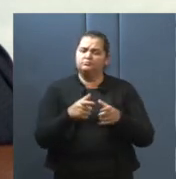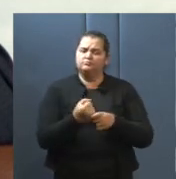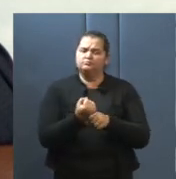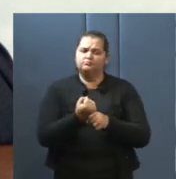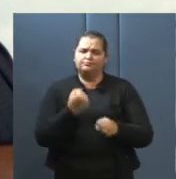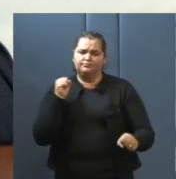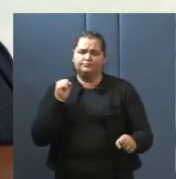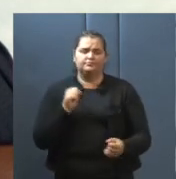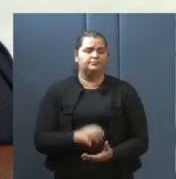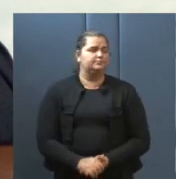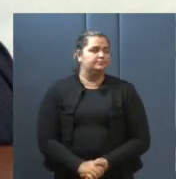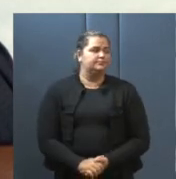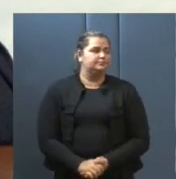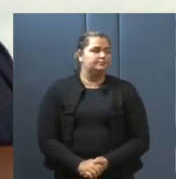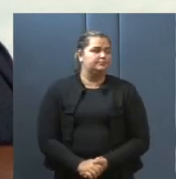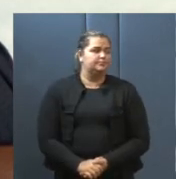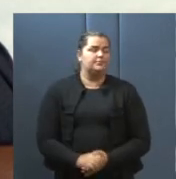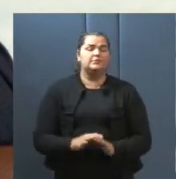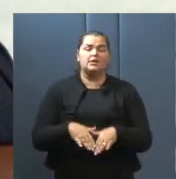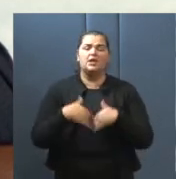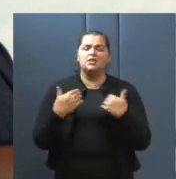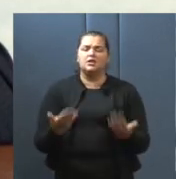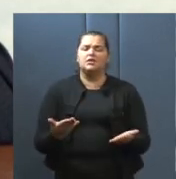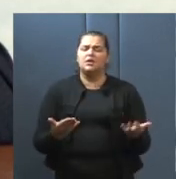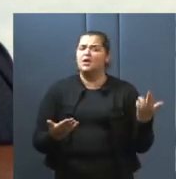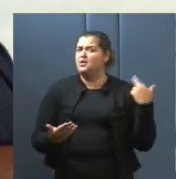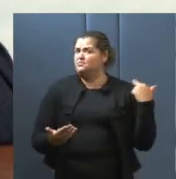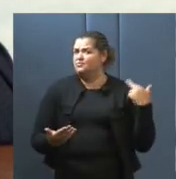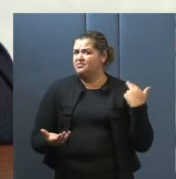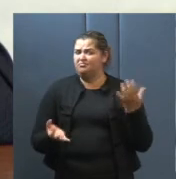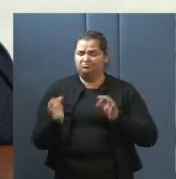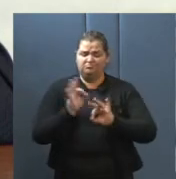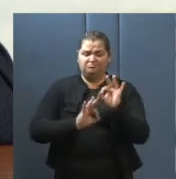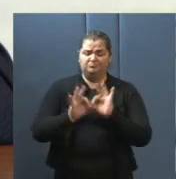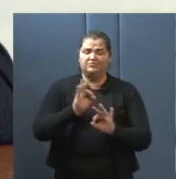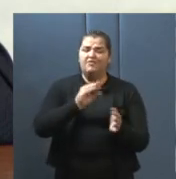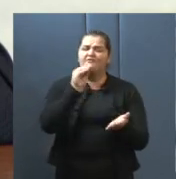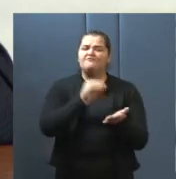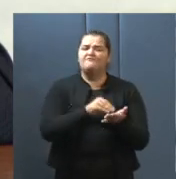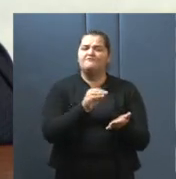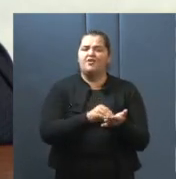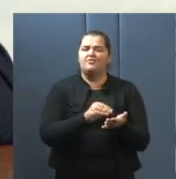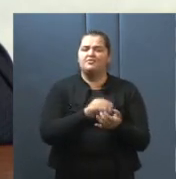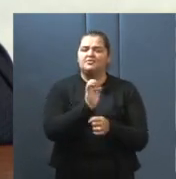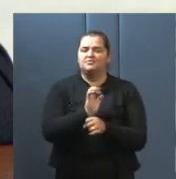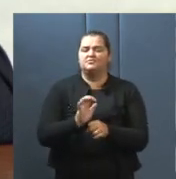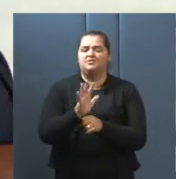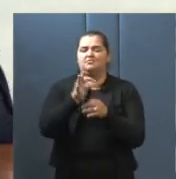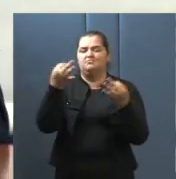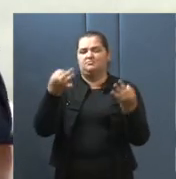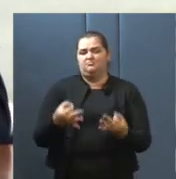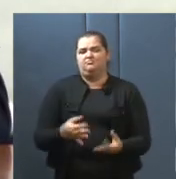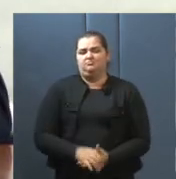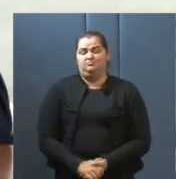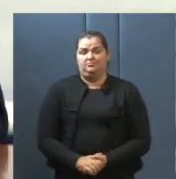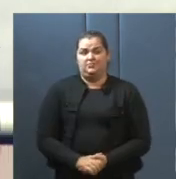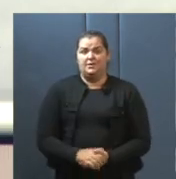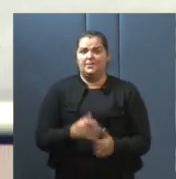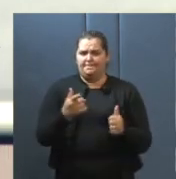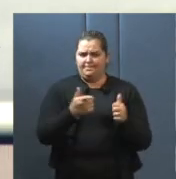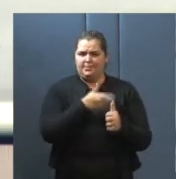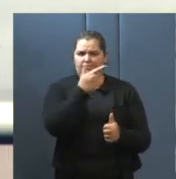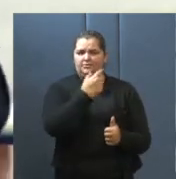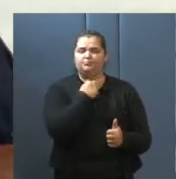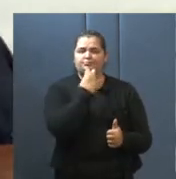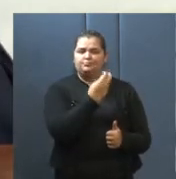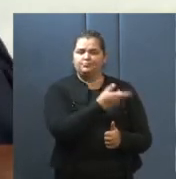território? Quem era o responsável pela negociação na ausência de um Estado formal? Eu passaria, então, primeiro a palavra,